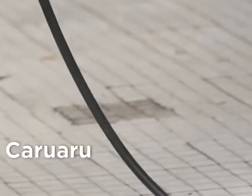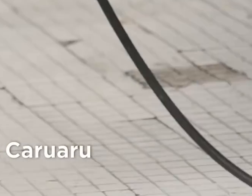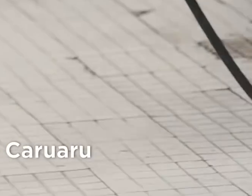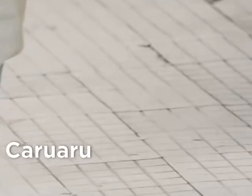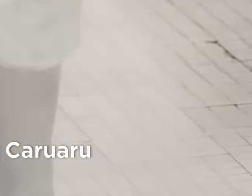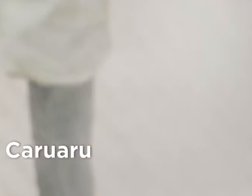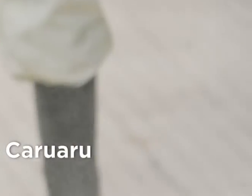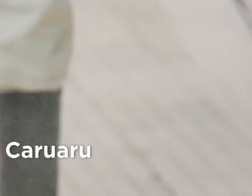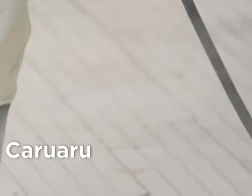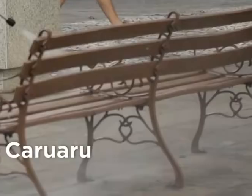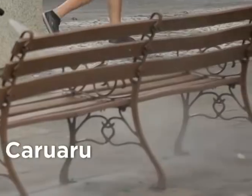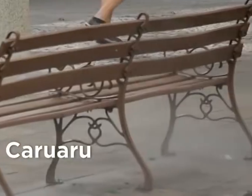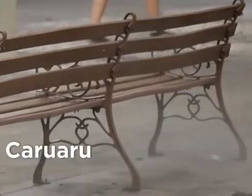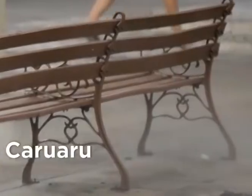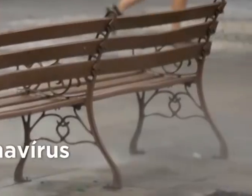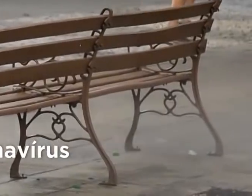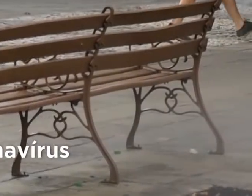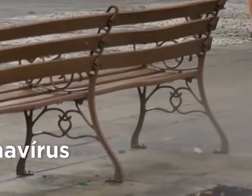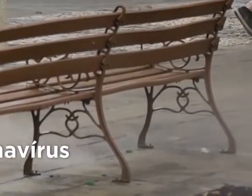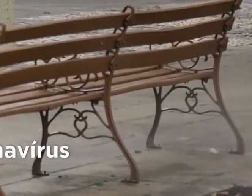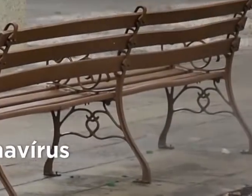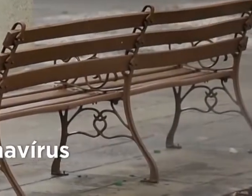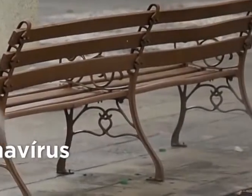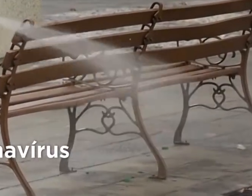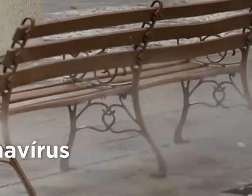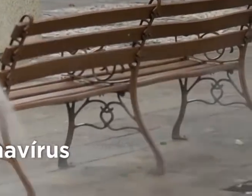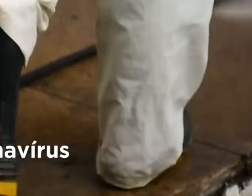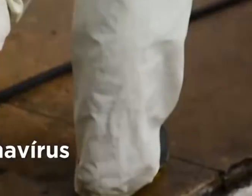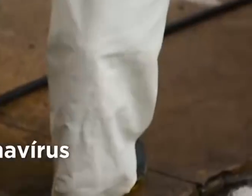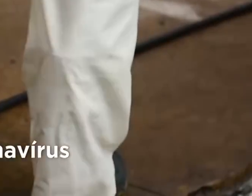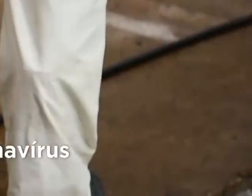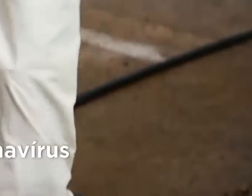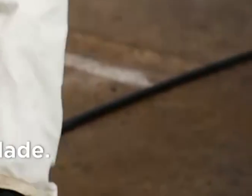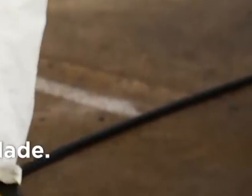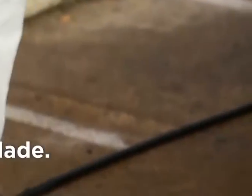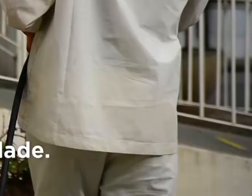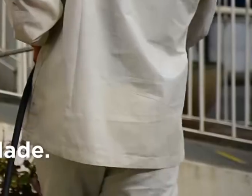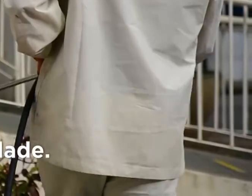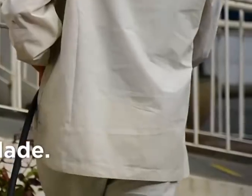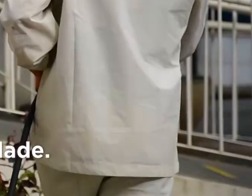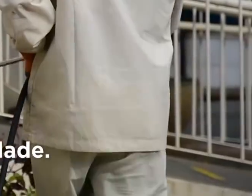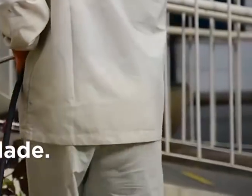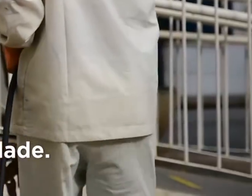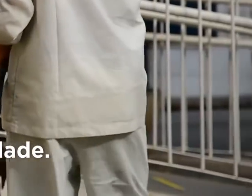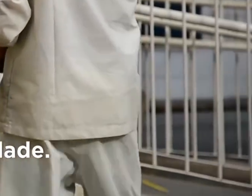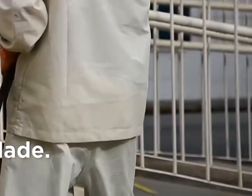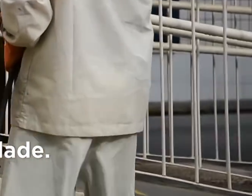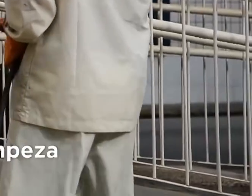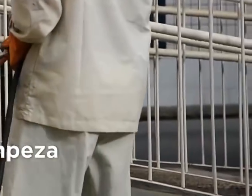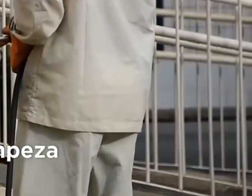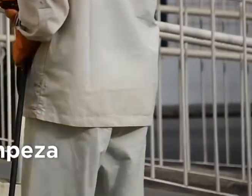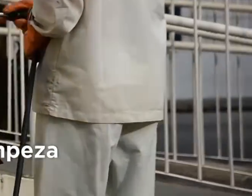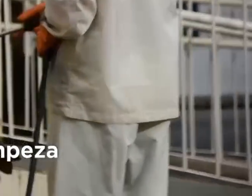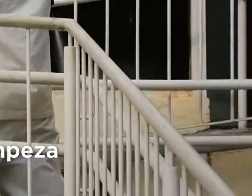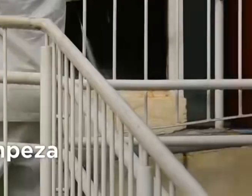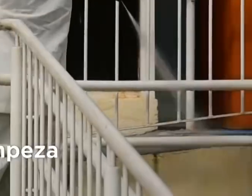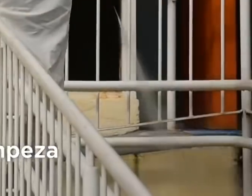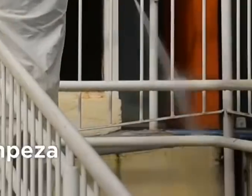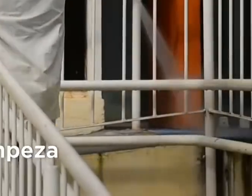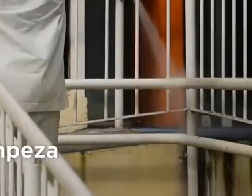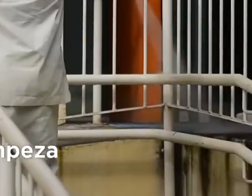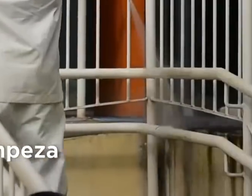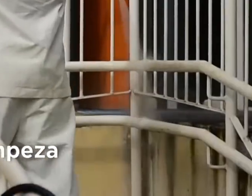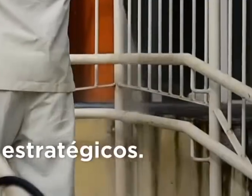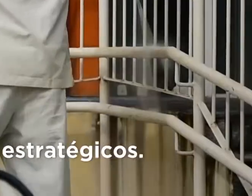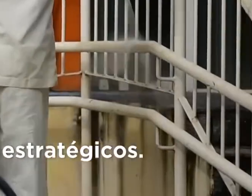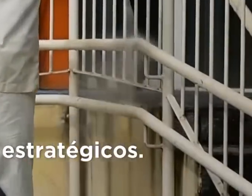Os esforços da Prefeitura de Caruaru no combate ao novo coronavírus continuam por toda a cidade. No centro,